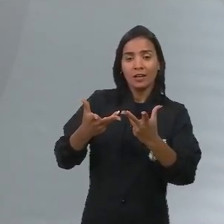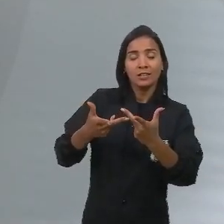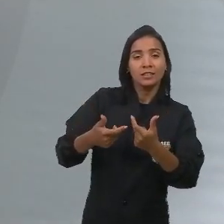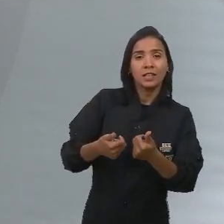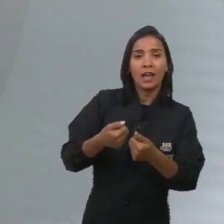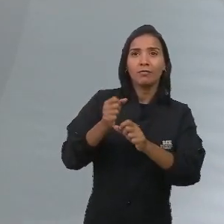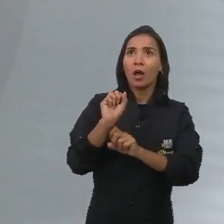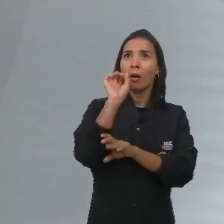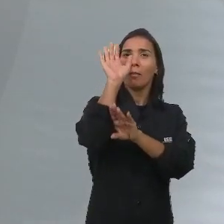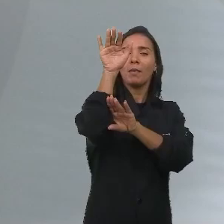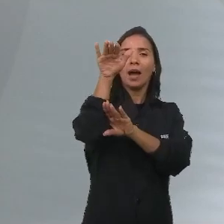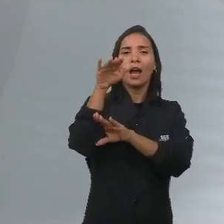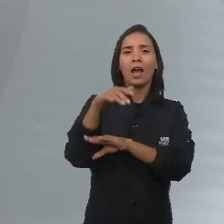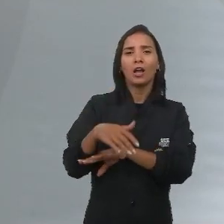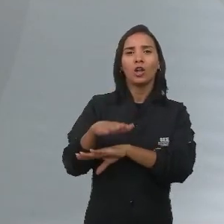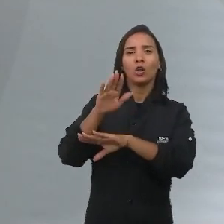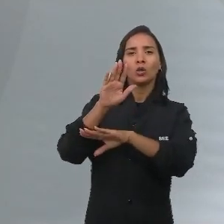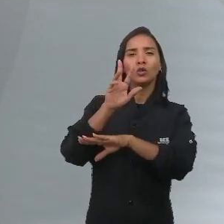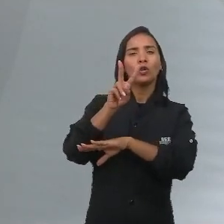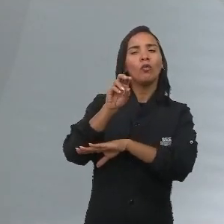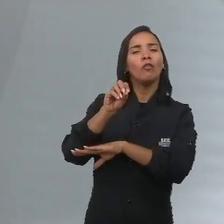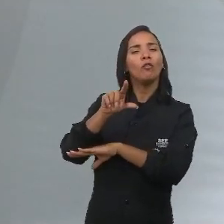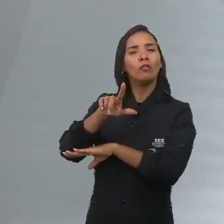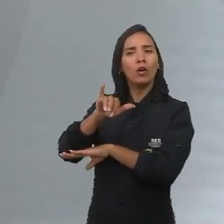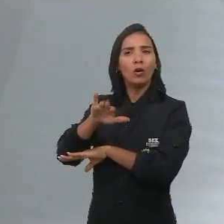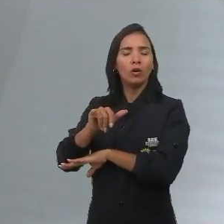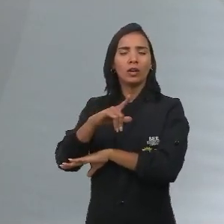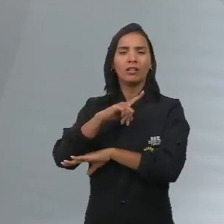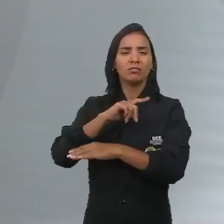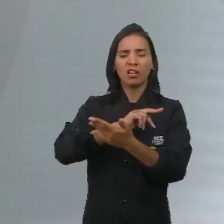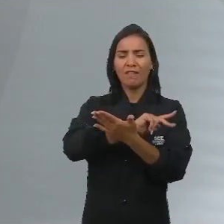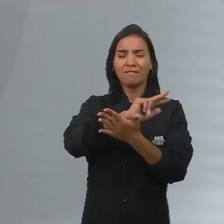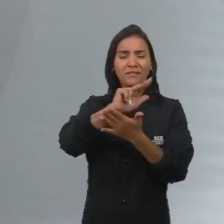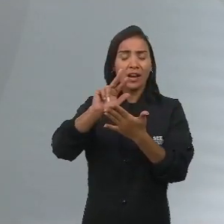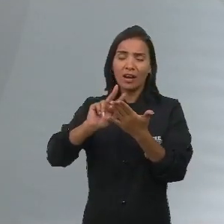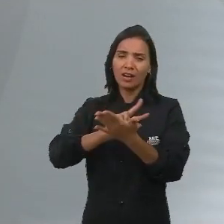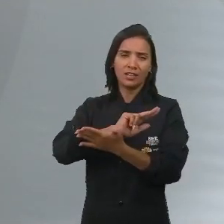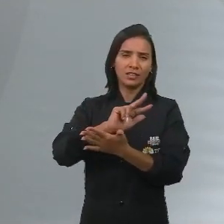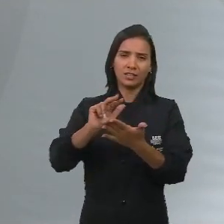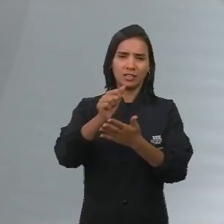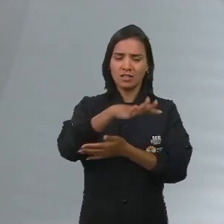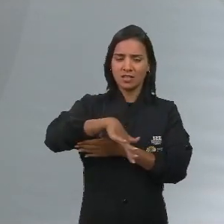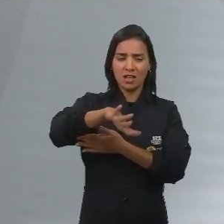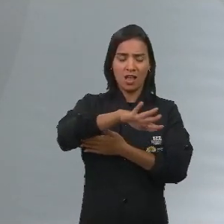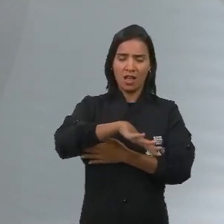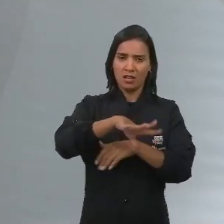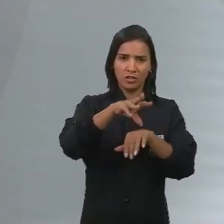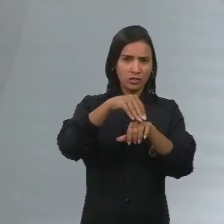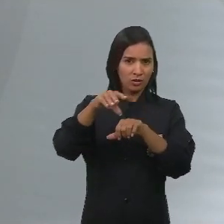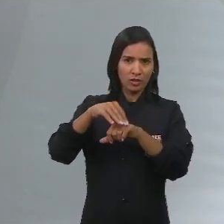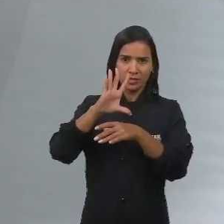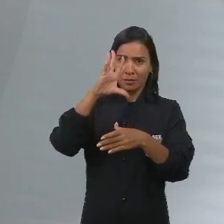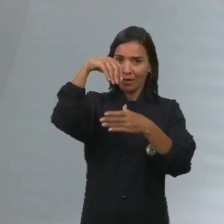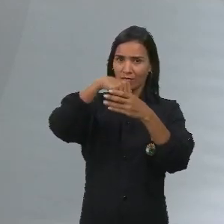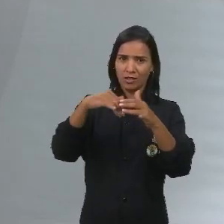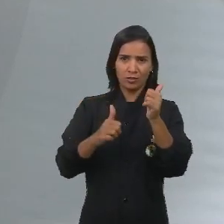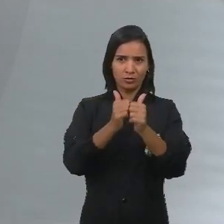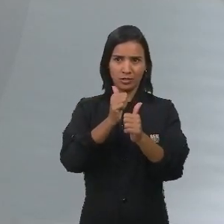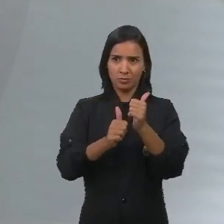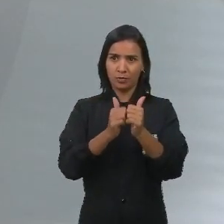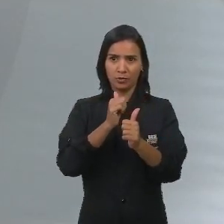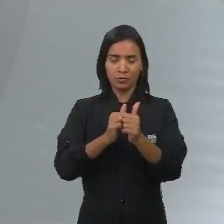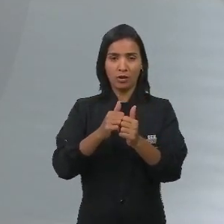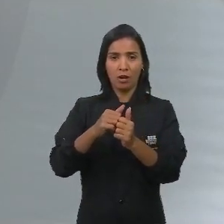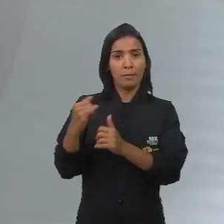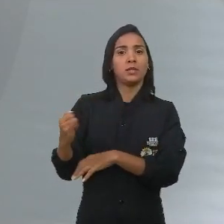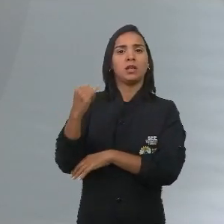hand existe uma gama de possibilidade dentro do esporte O que é importante e interessante entender que ele vai ter